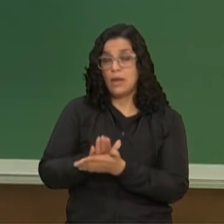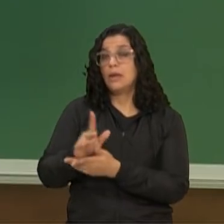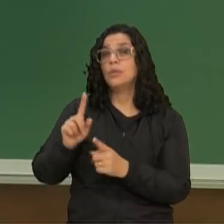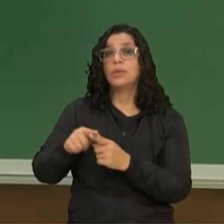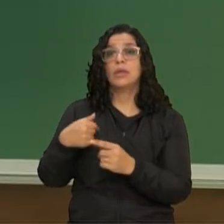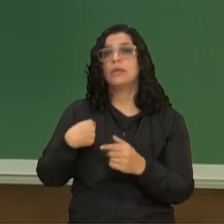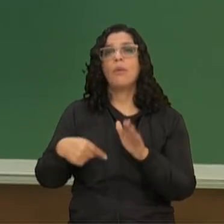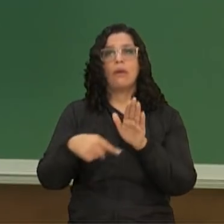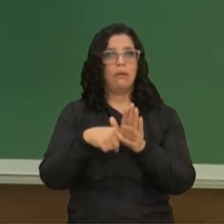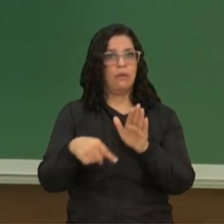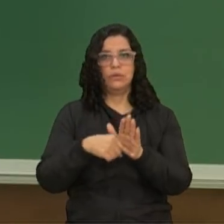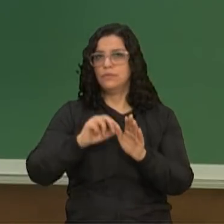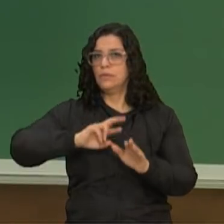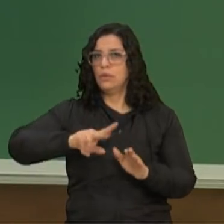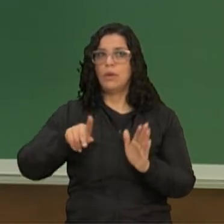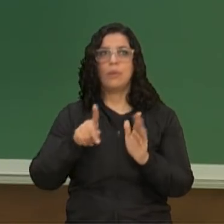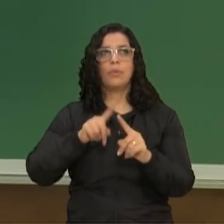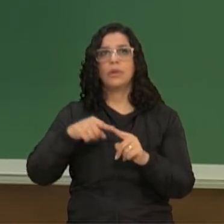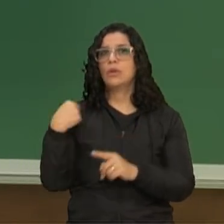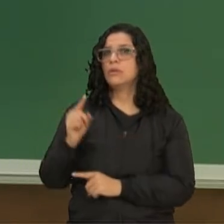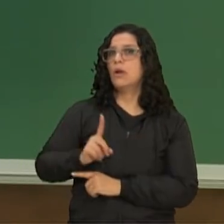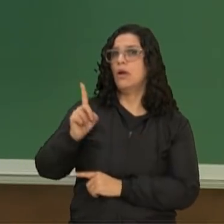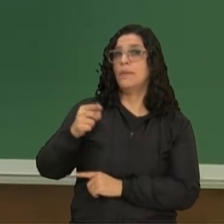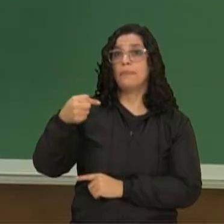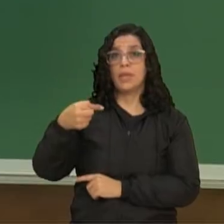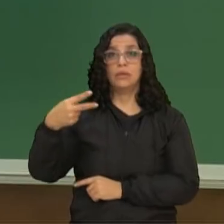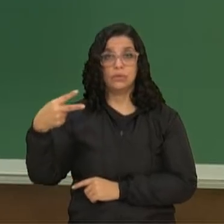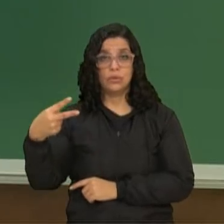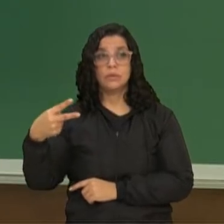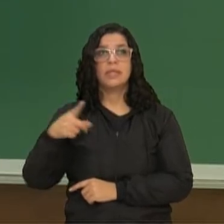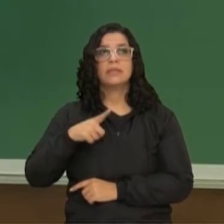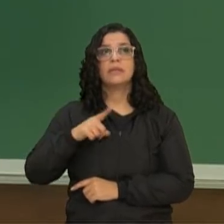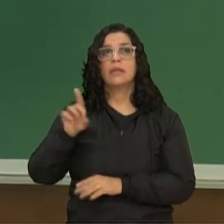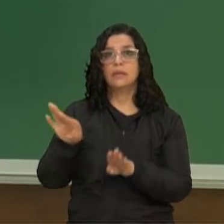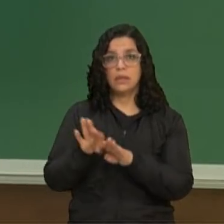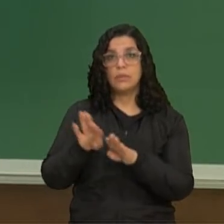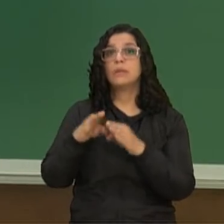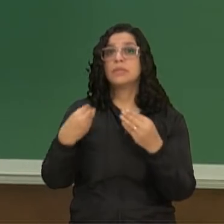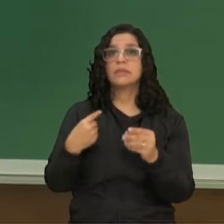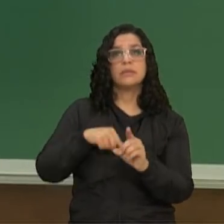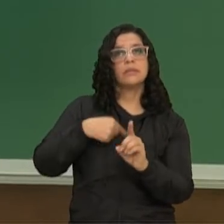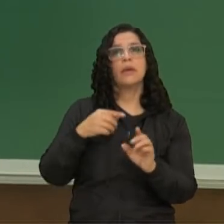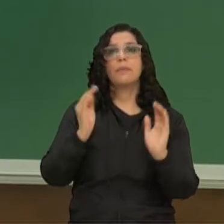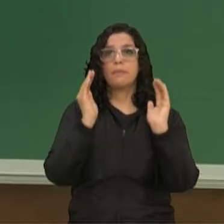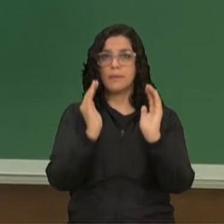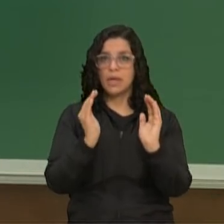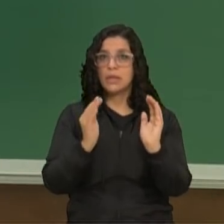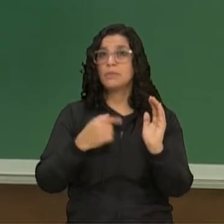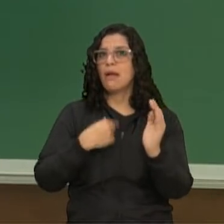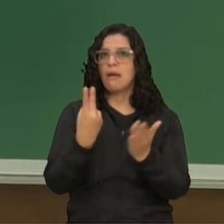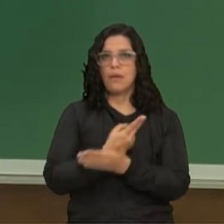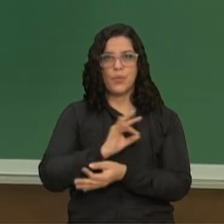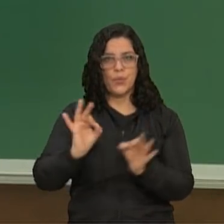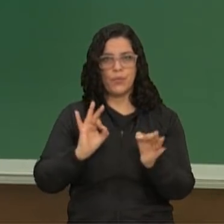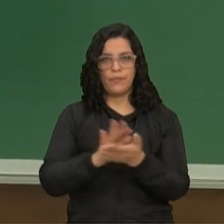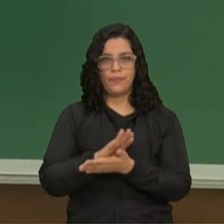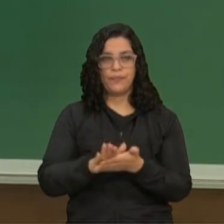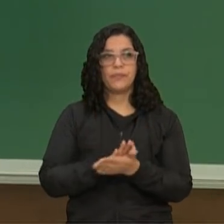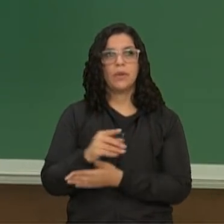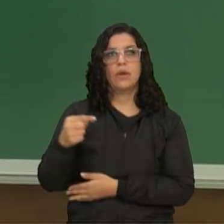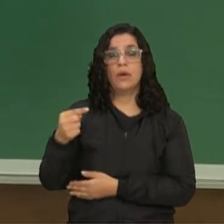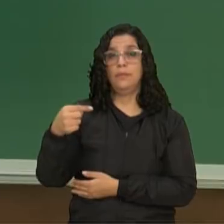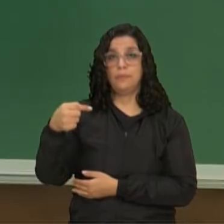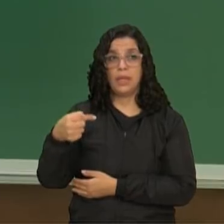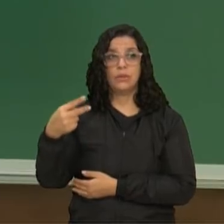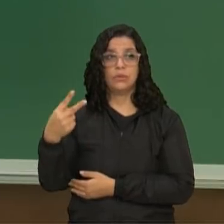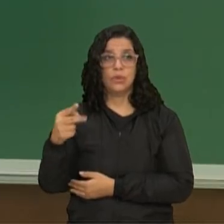é negativo, porque a gente já está usando o sinal aqui. Mas quando tiver aqui, não esqueça de colocar entre parênteses para não errar. Então, menos